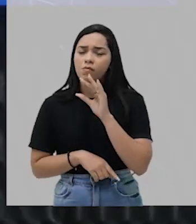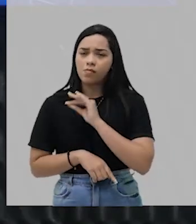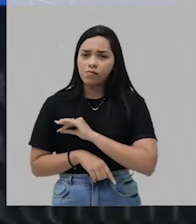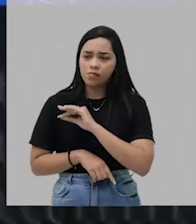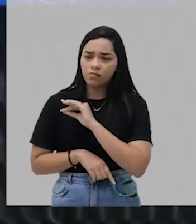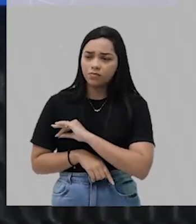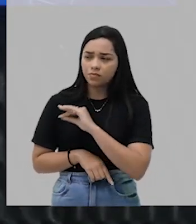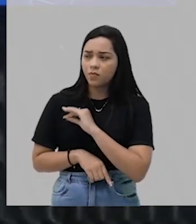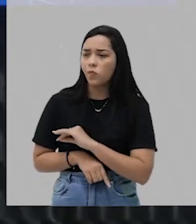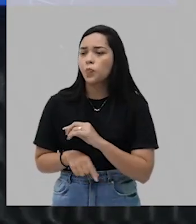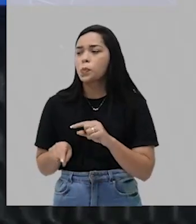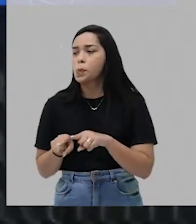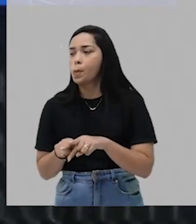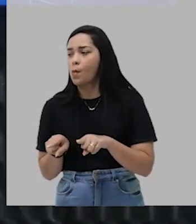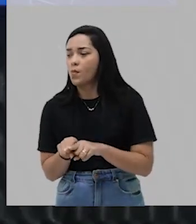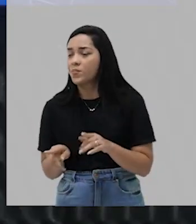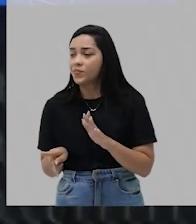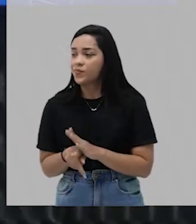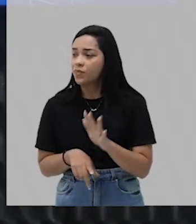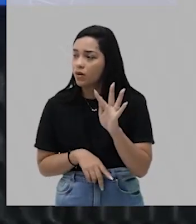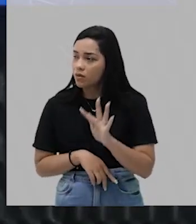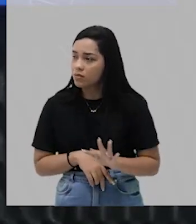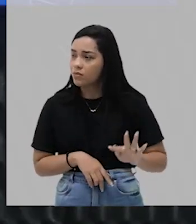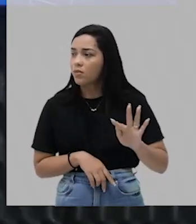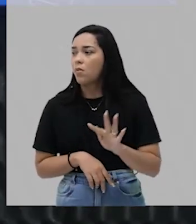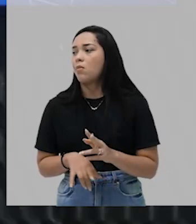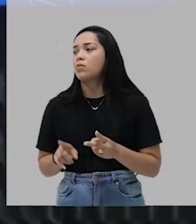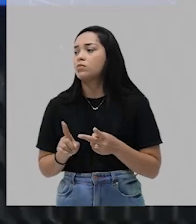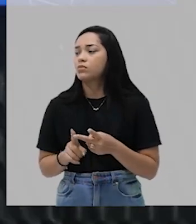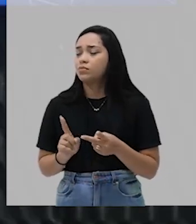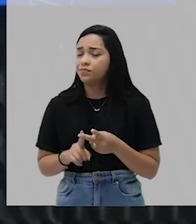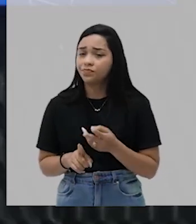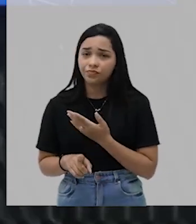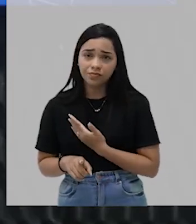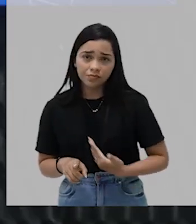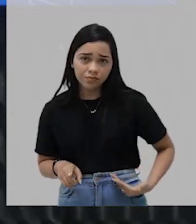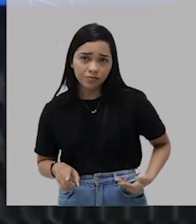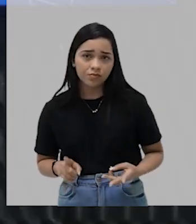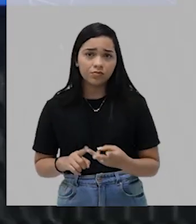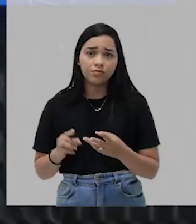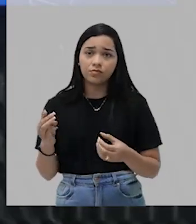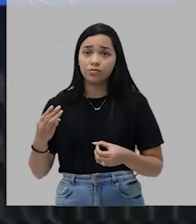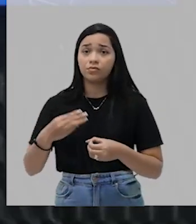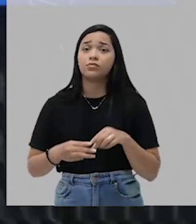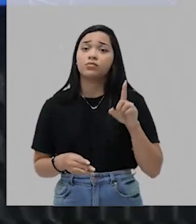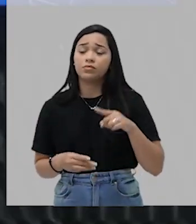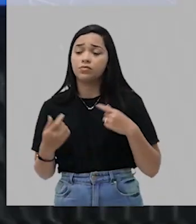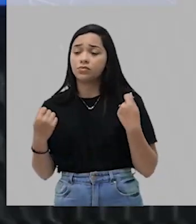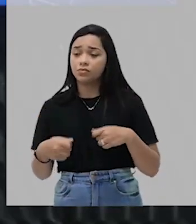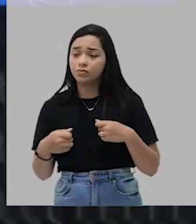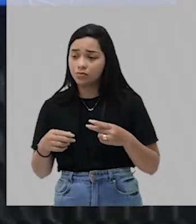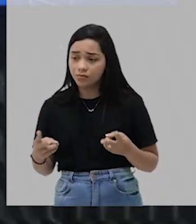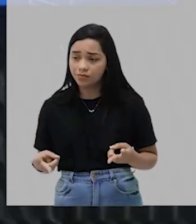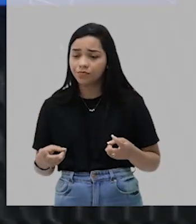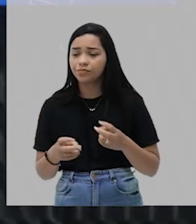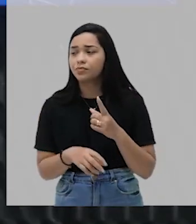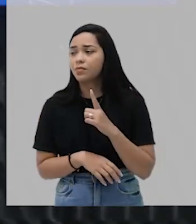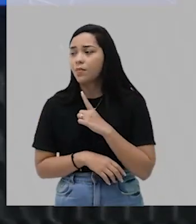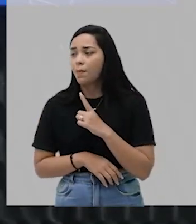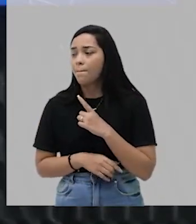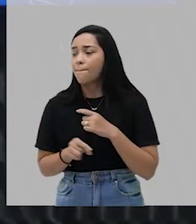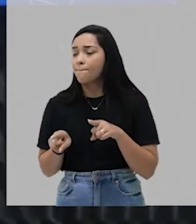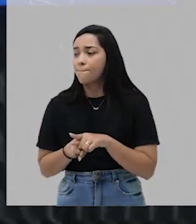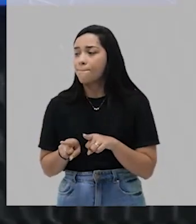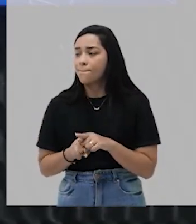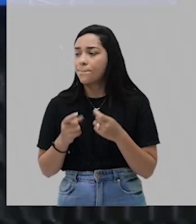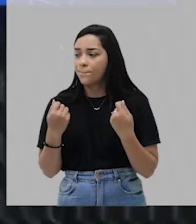salários a nível federal, a nível estadual, a nível municipal, é preciso se observar esses gastos, é